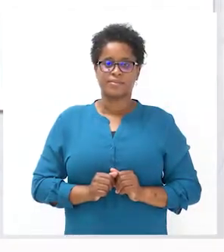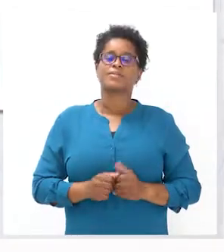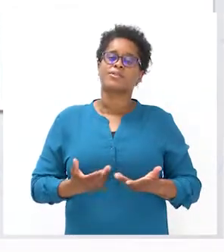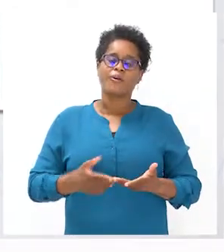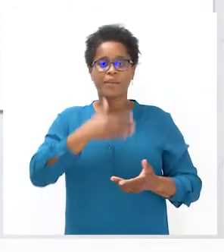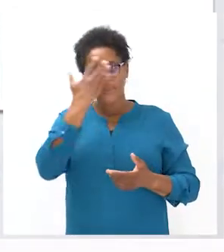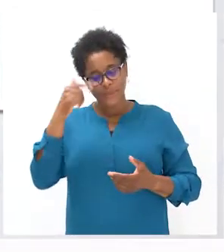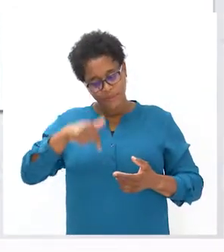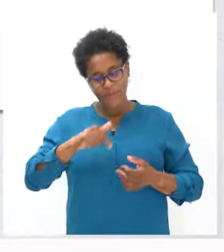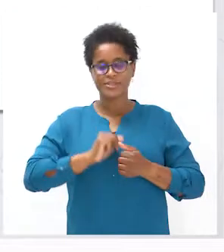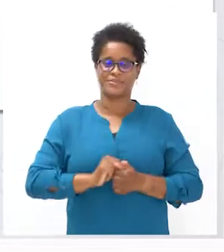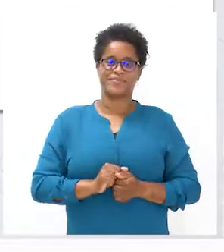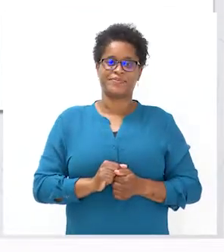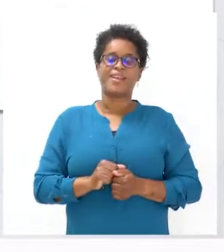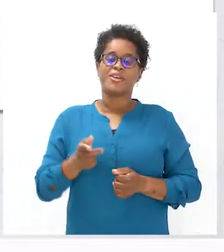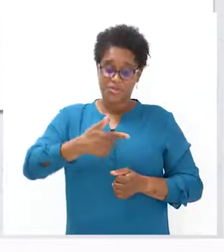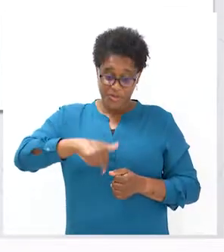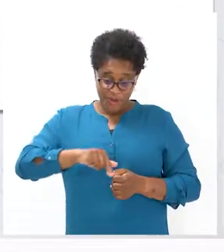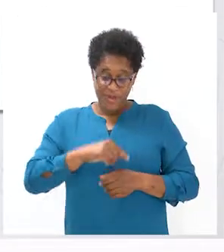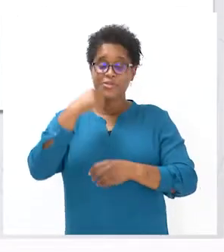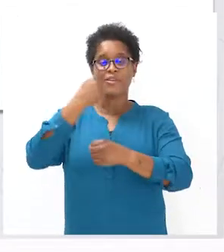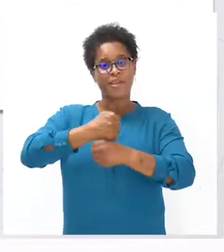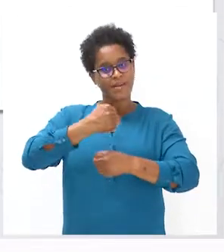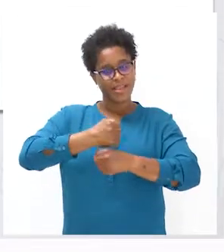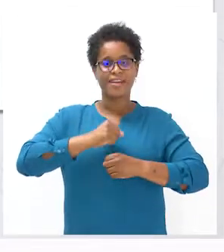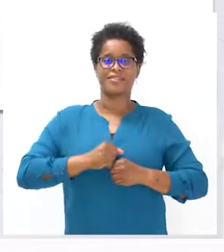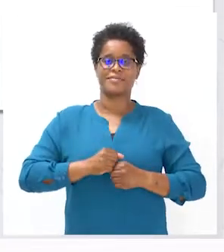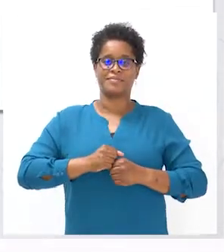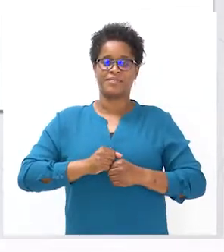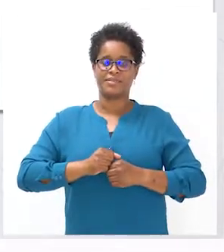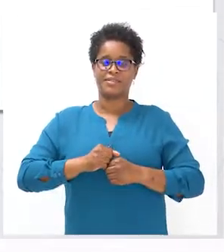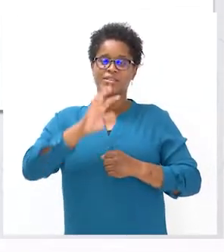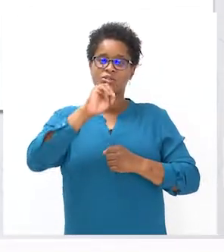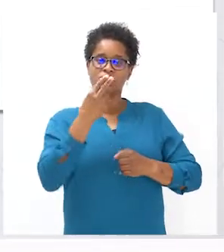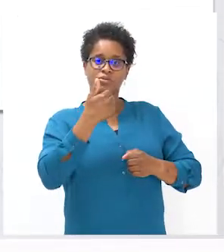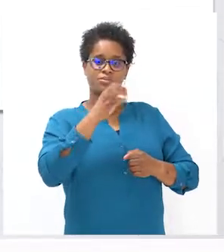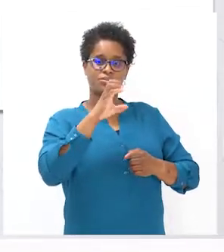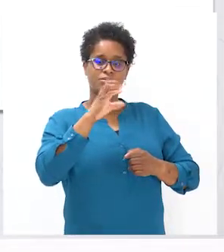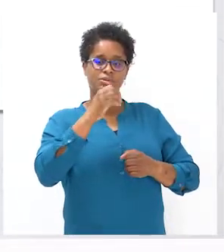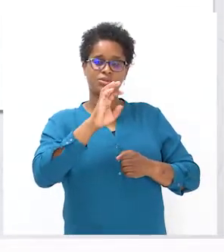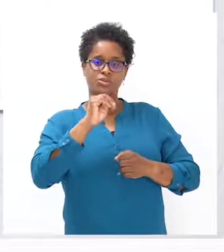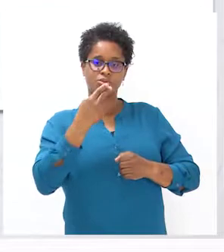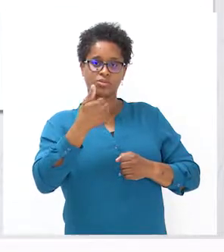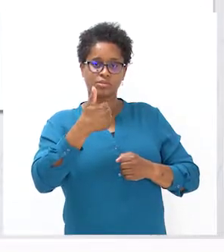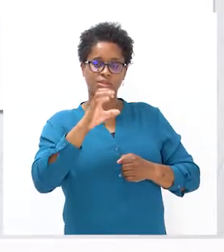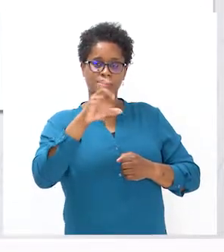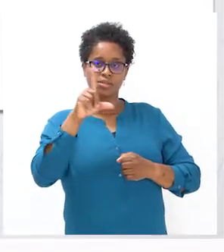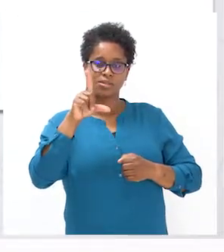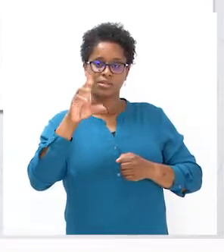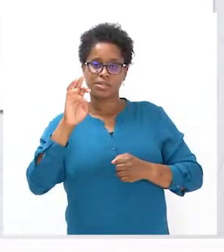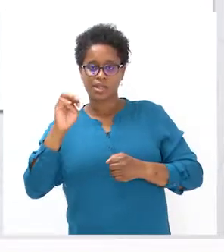Para o dia de hoje, nós vamos trabalhar subclasse dos verbos, vamos trabalhar